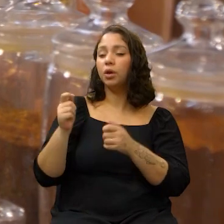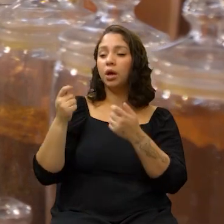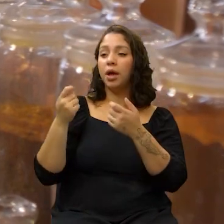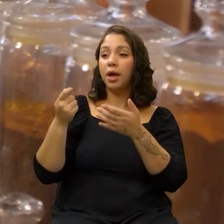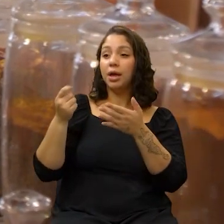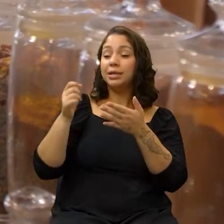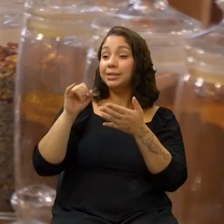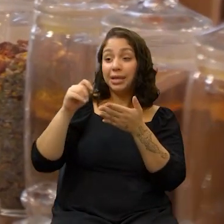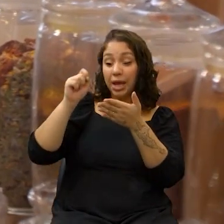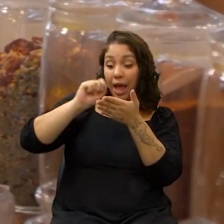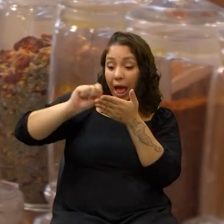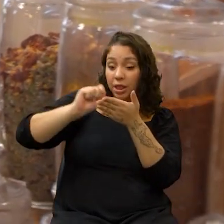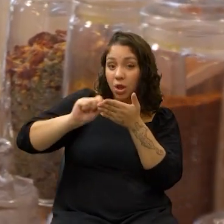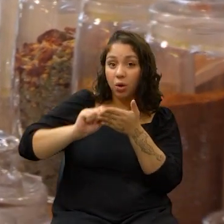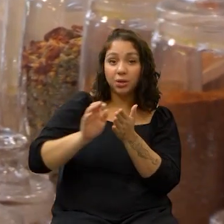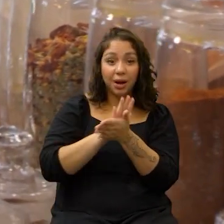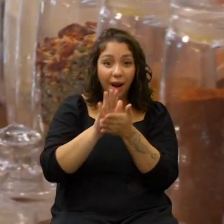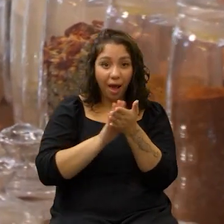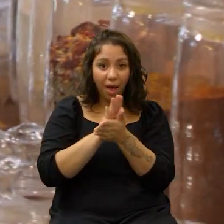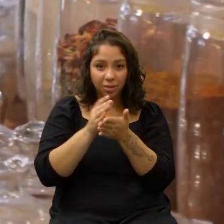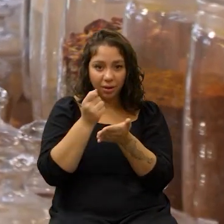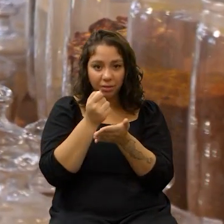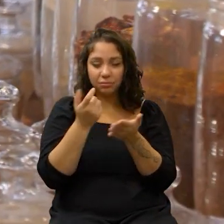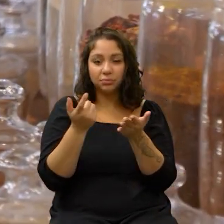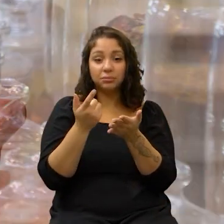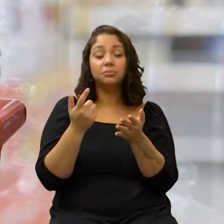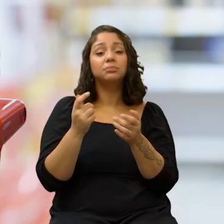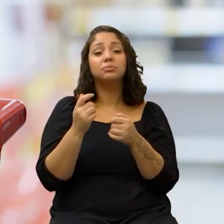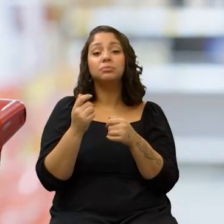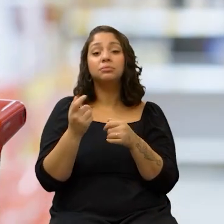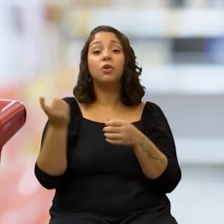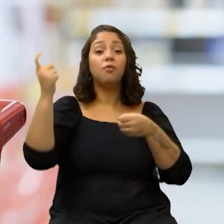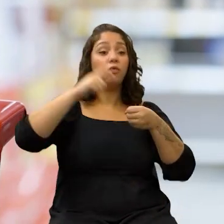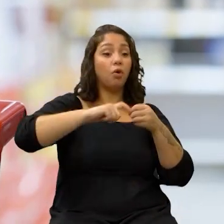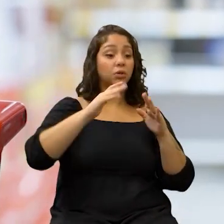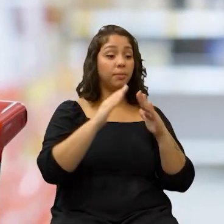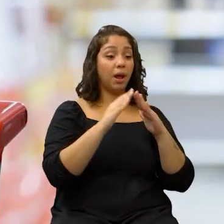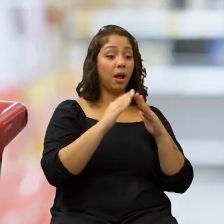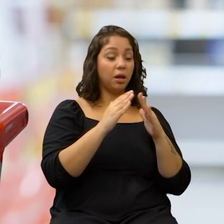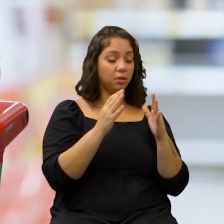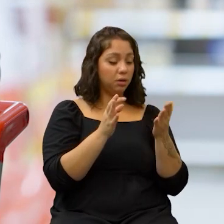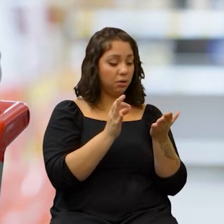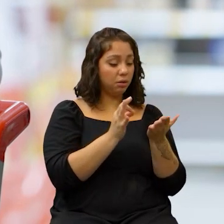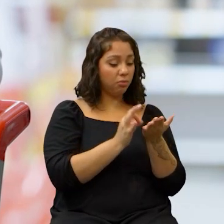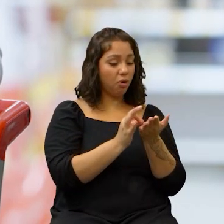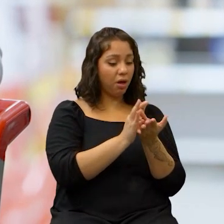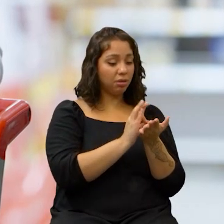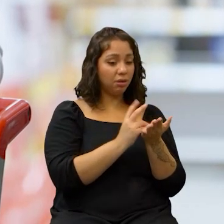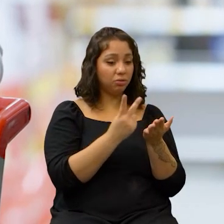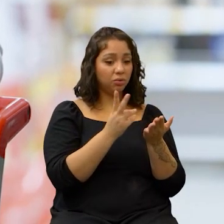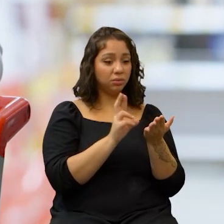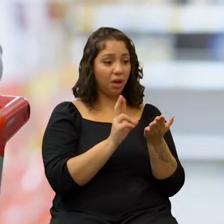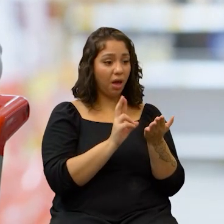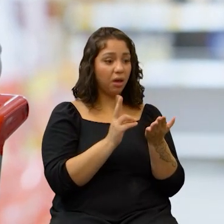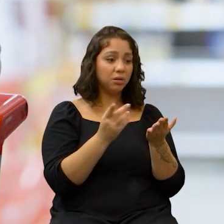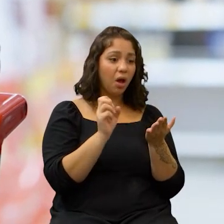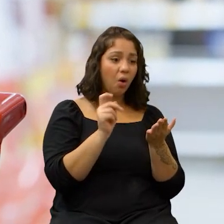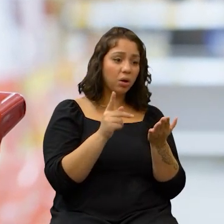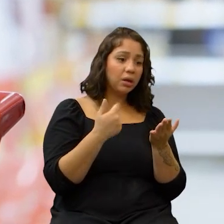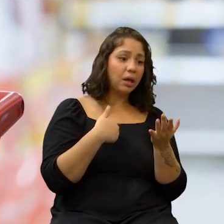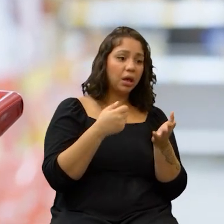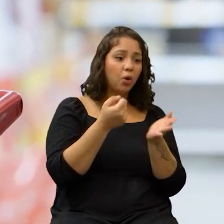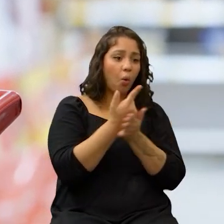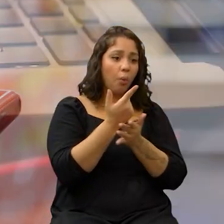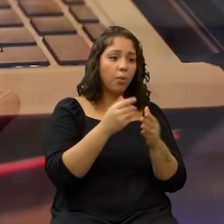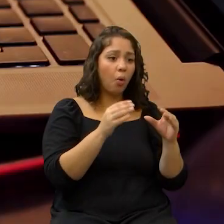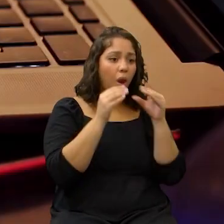não anota, quando ela volta para casa, cadê os R$50? Aí você tem lá umas moedinhas, uma nota de 2, e foi embora. Ela consumiu um lanche,